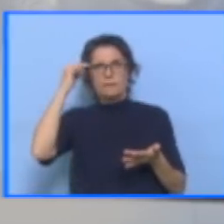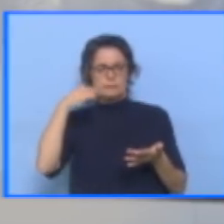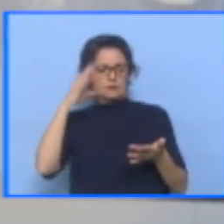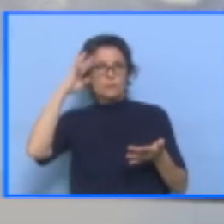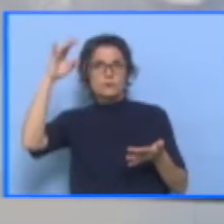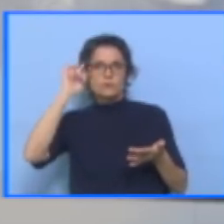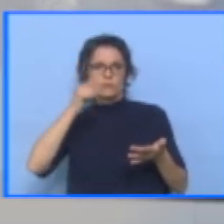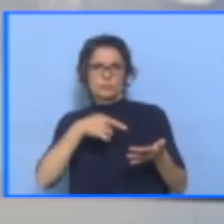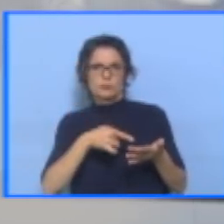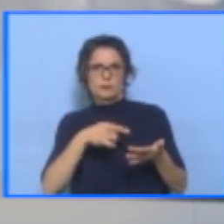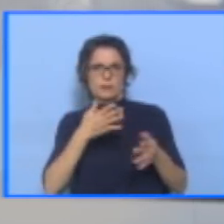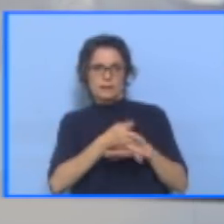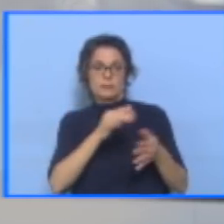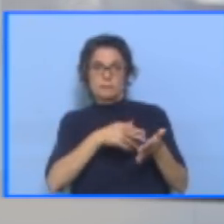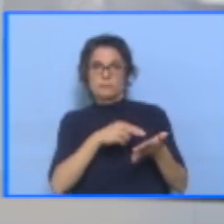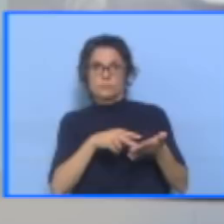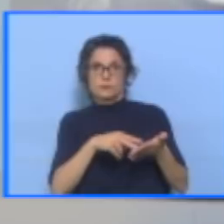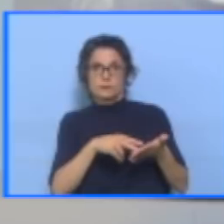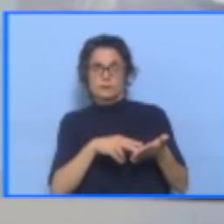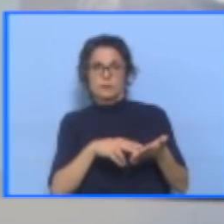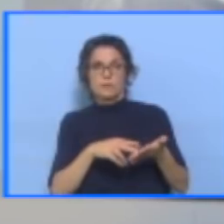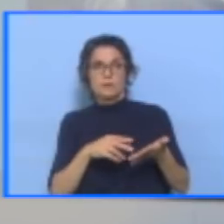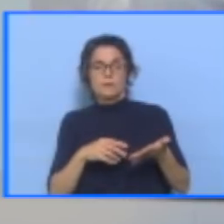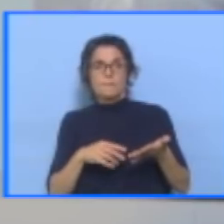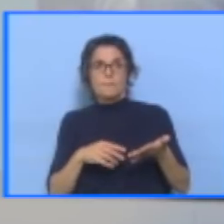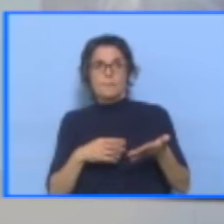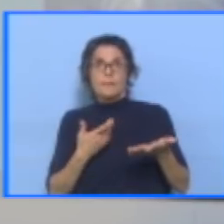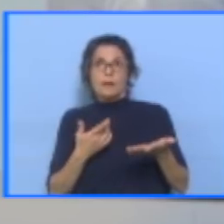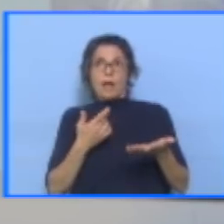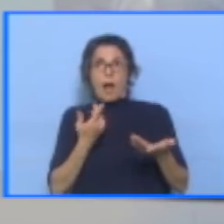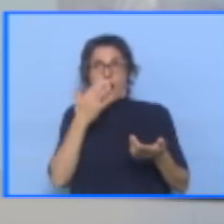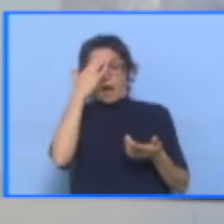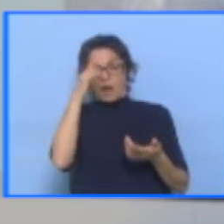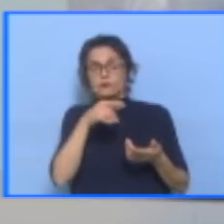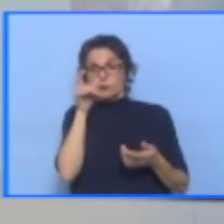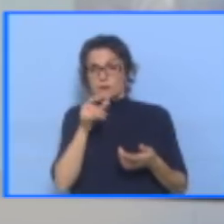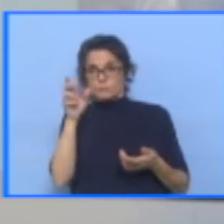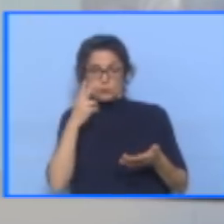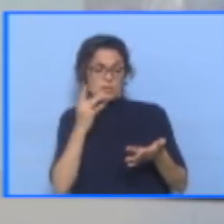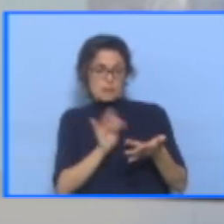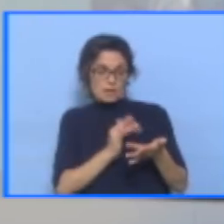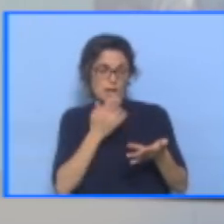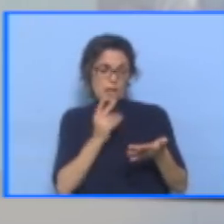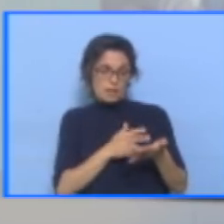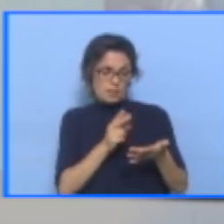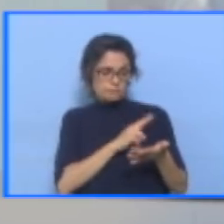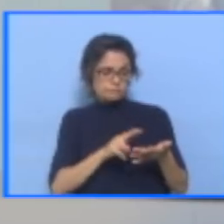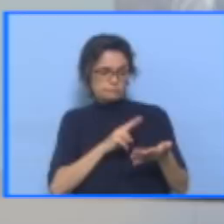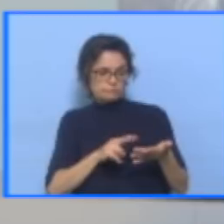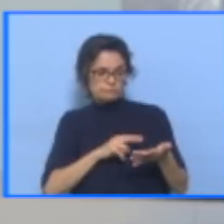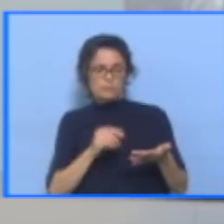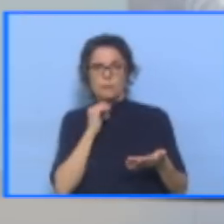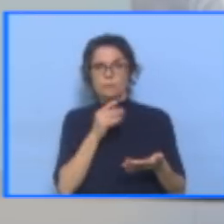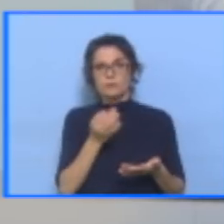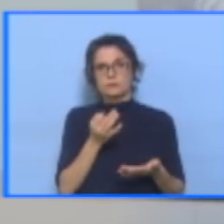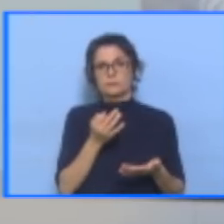que o leitor encontra é essencialmente isso. No que eu vejo na televisão, no que eu vejo, no que eu ouço na rádio ou que